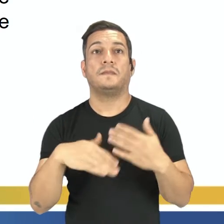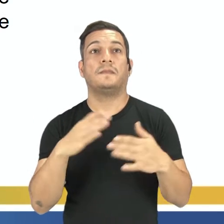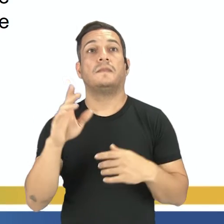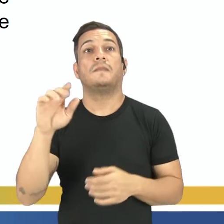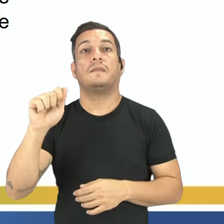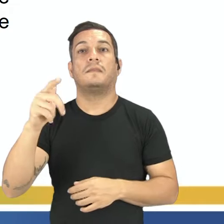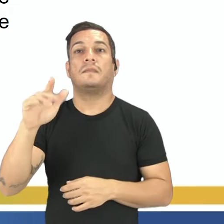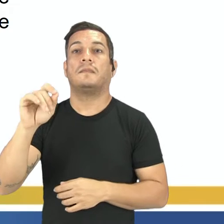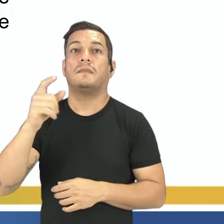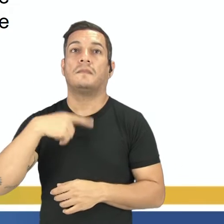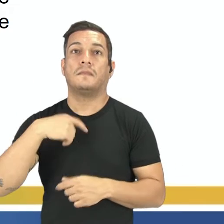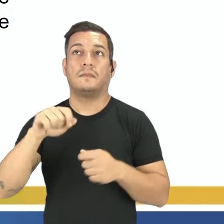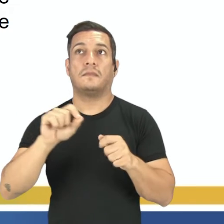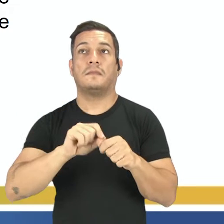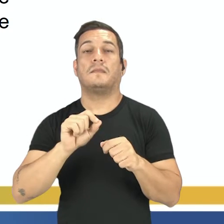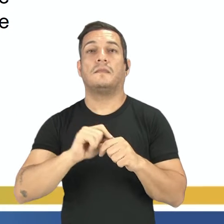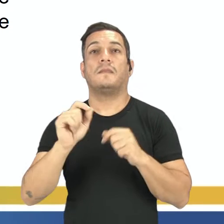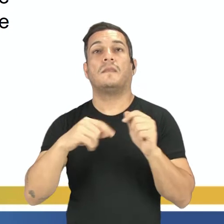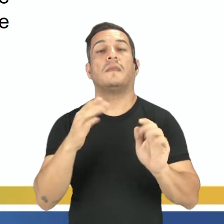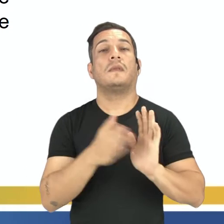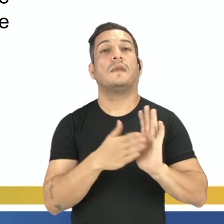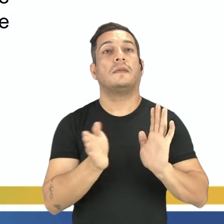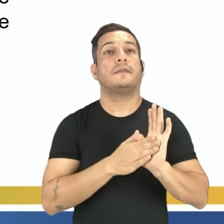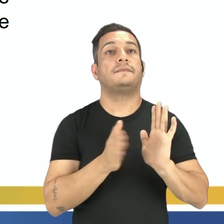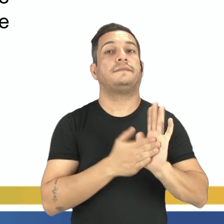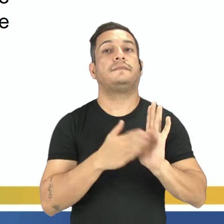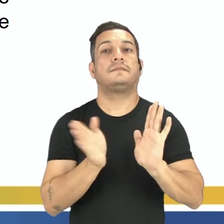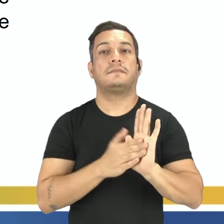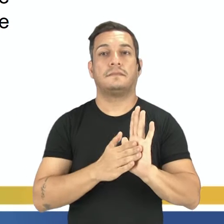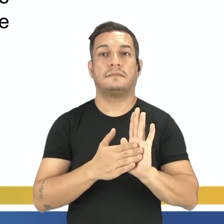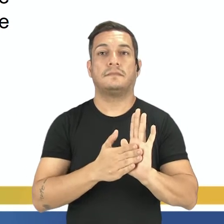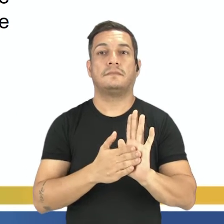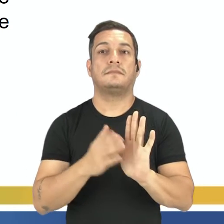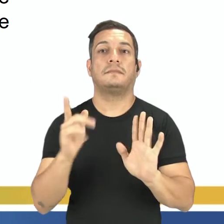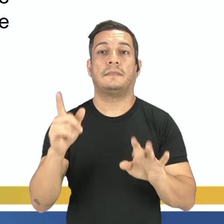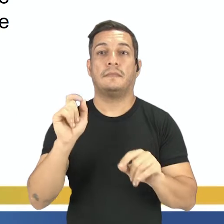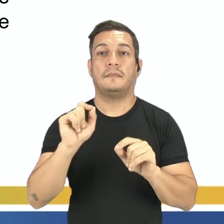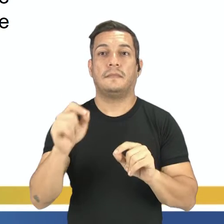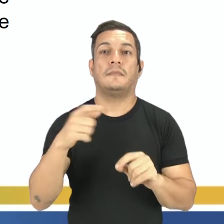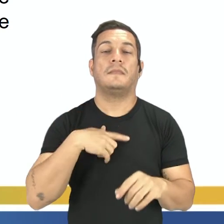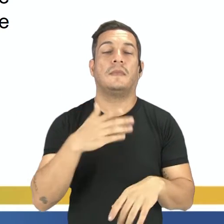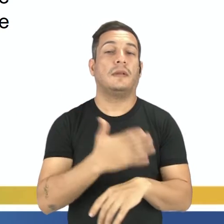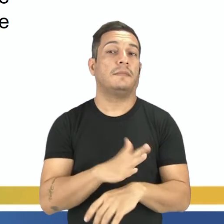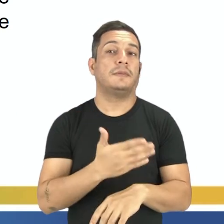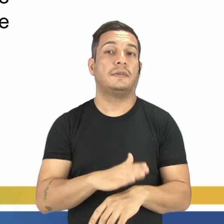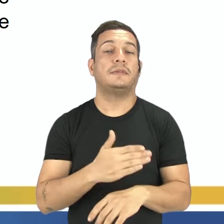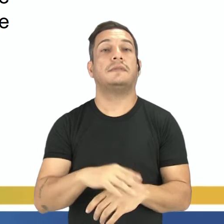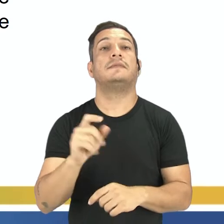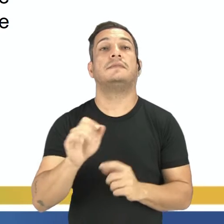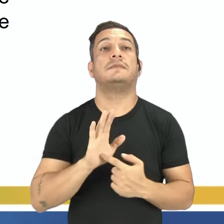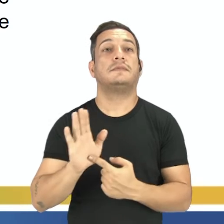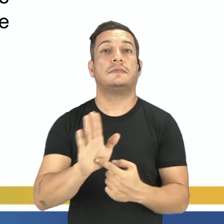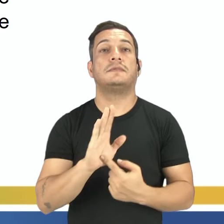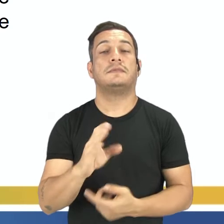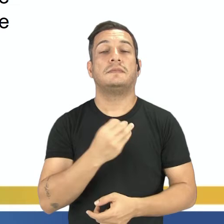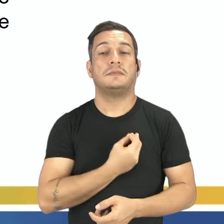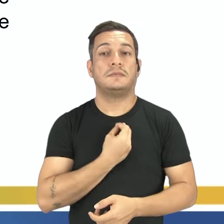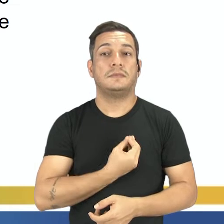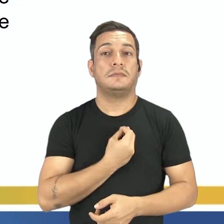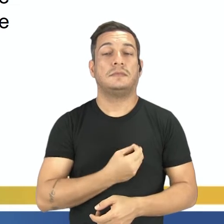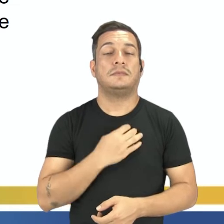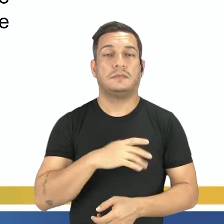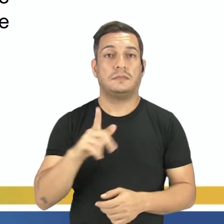ação? Gente, a ação é o que deve ser feito. O que você propõe, tá? É o elemento que diz respeito à ação praticada, apontada pelo participante